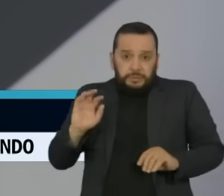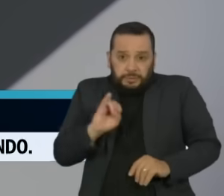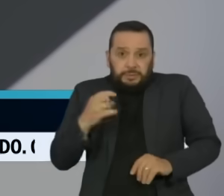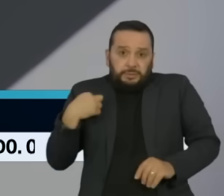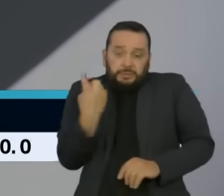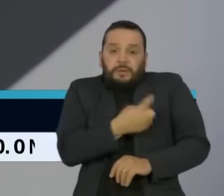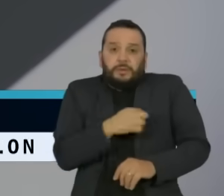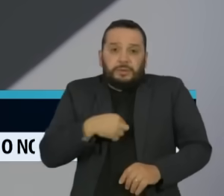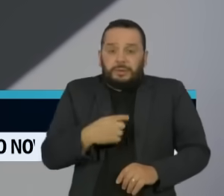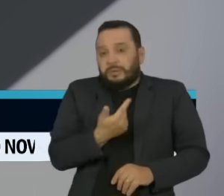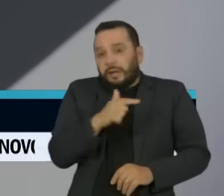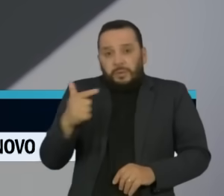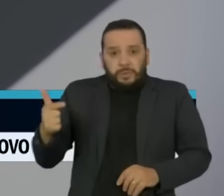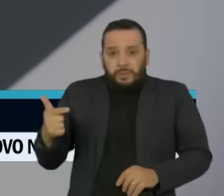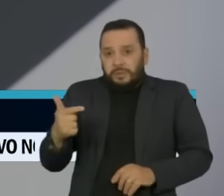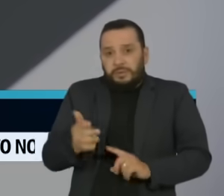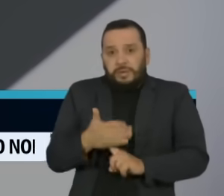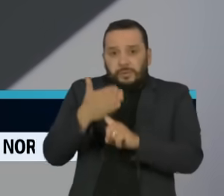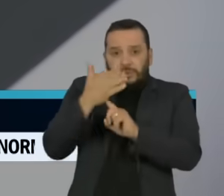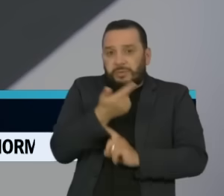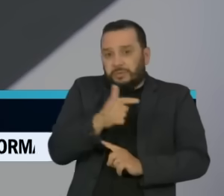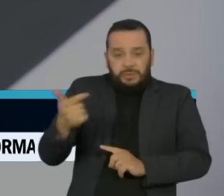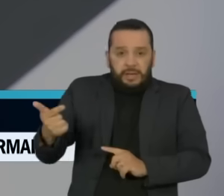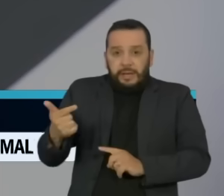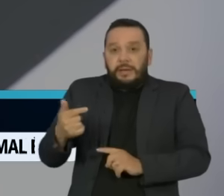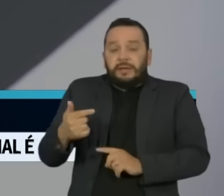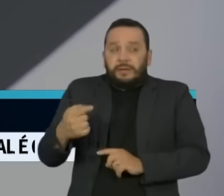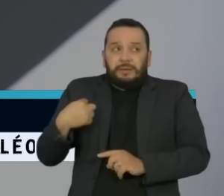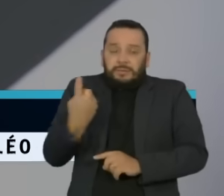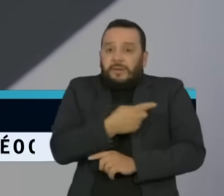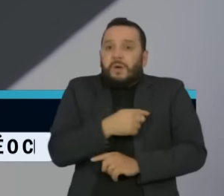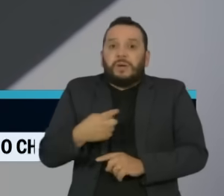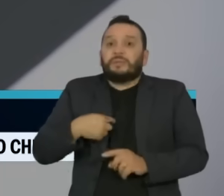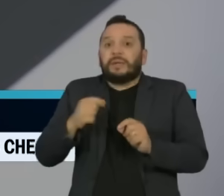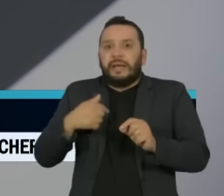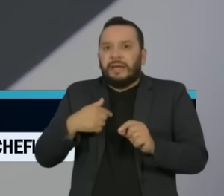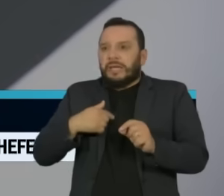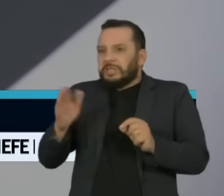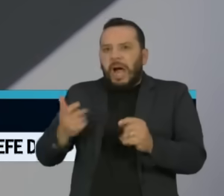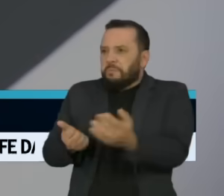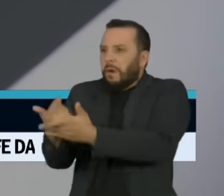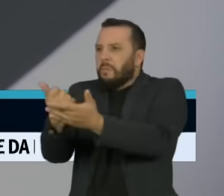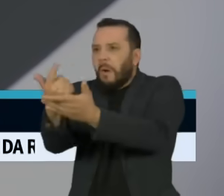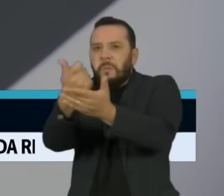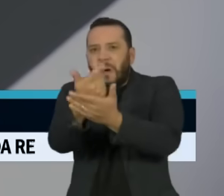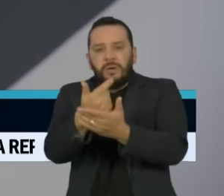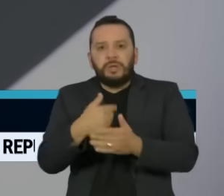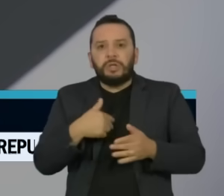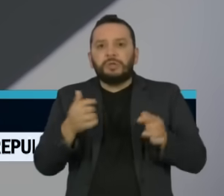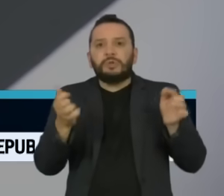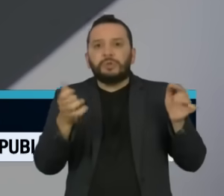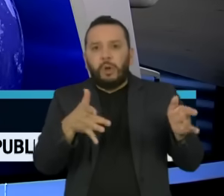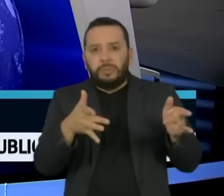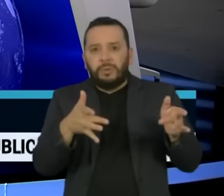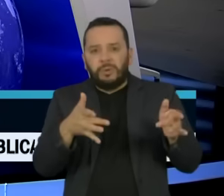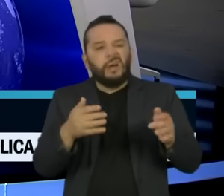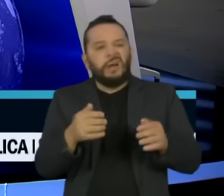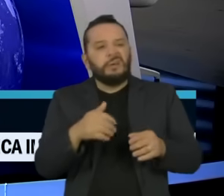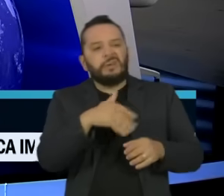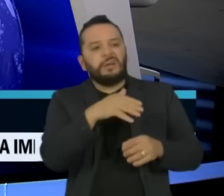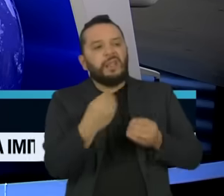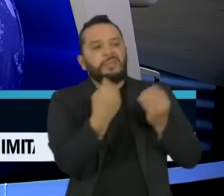uma vacina de pior qualidade, porque foi o que sobrou para nós. E aí entra aquela história do Butantan, porque o